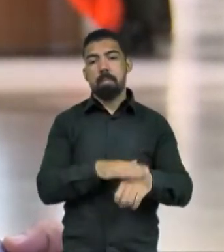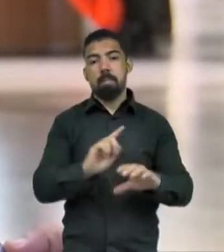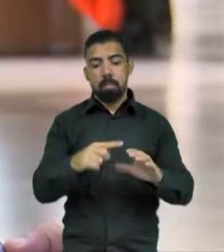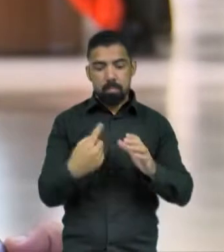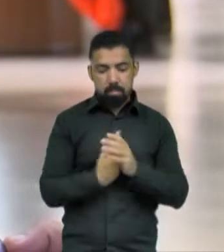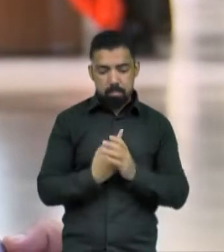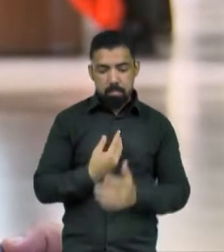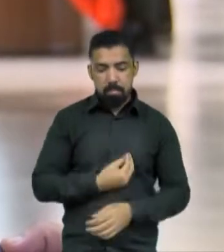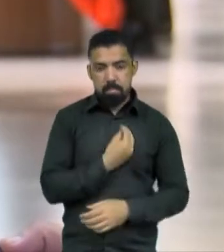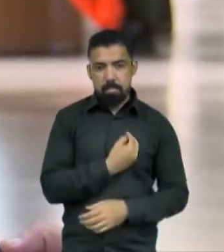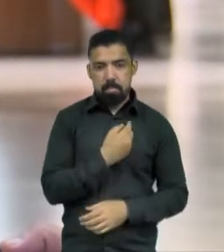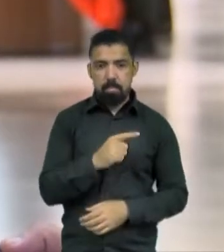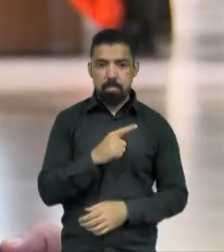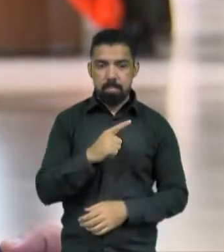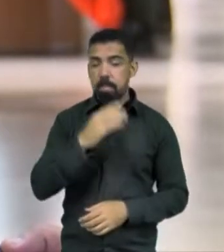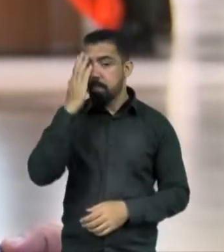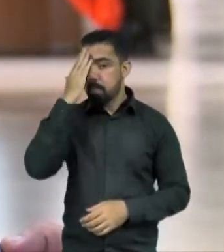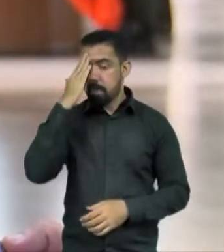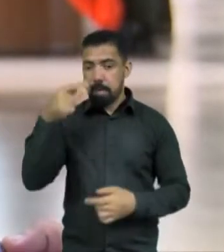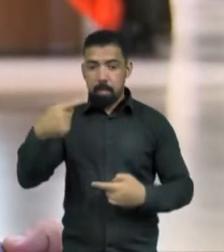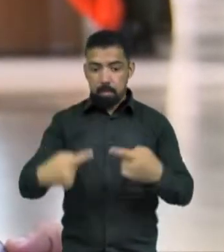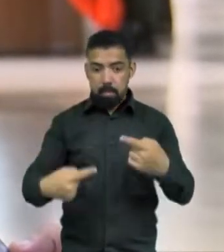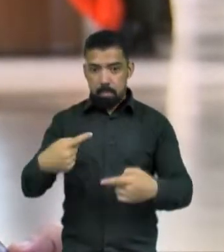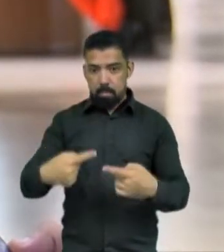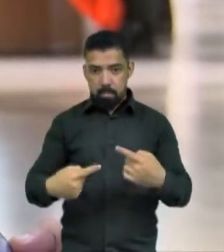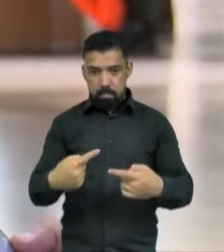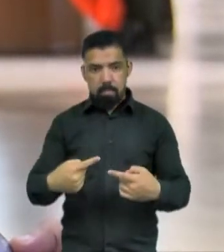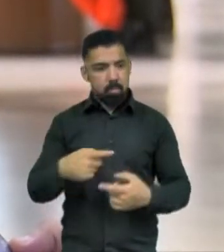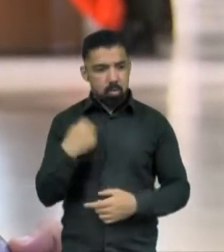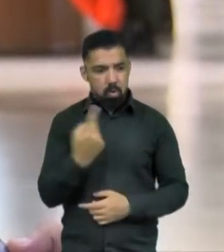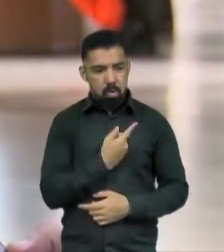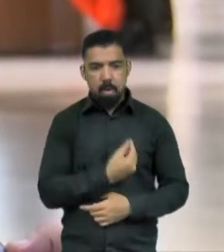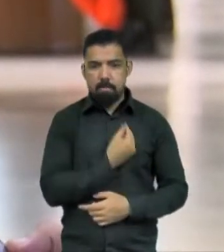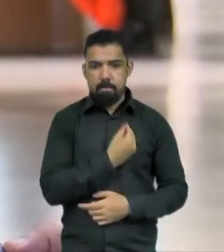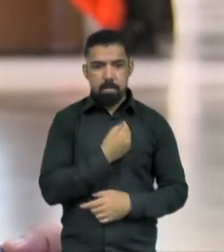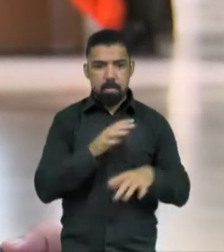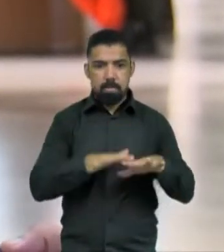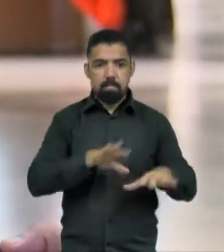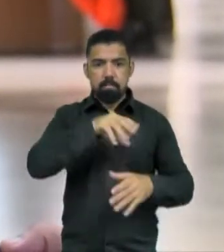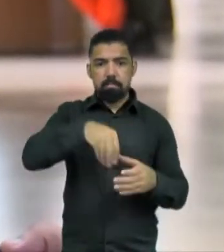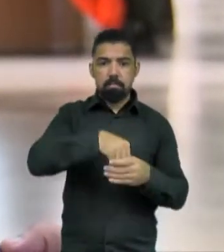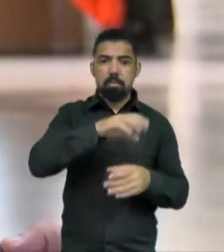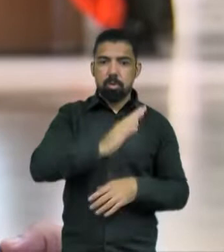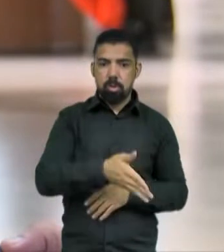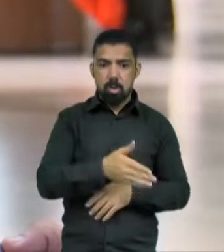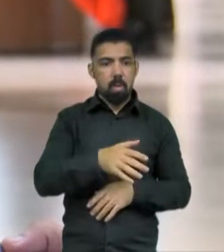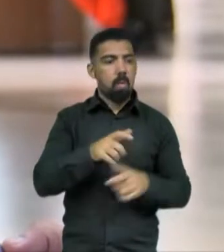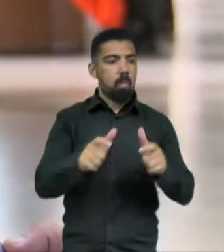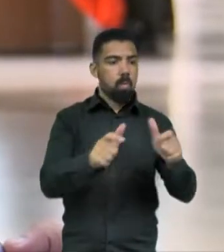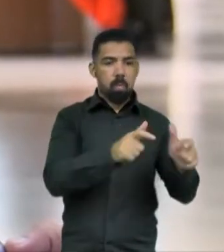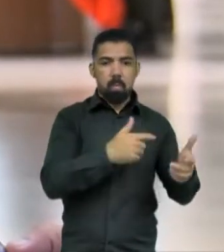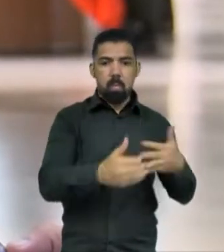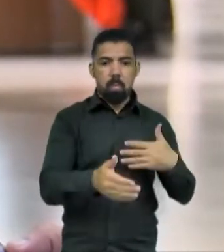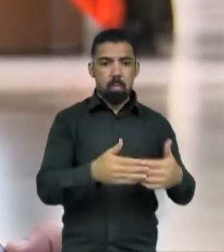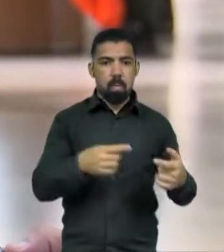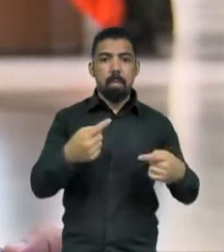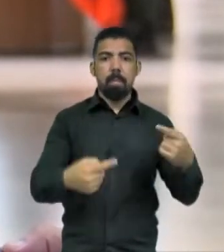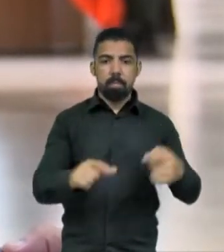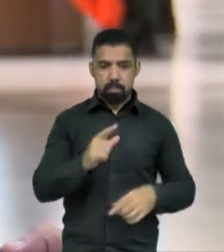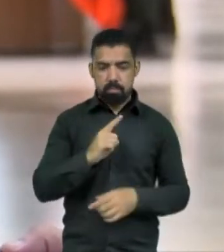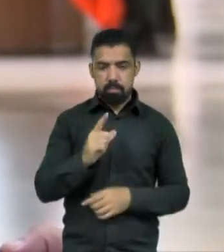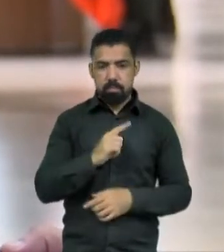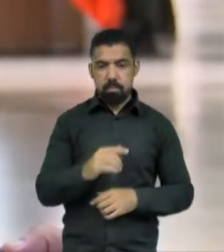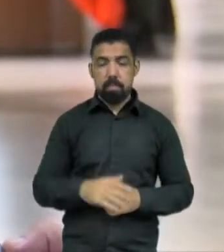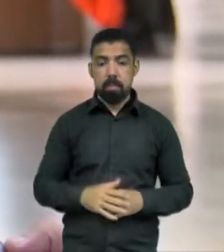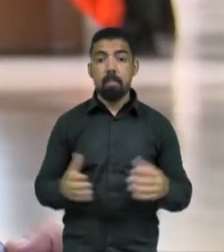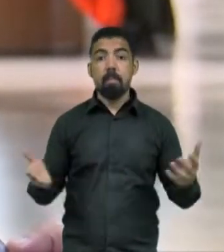vida, entender que a política ela está no nosso cotidiano, entender que a política está em todos os espaços e nesse momento tão